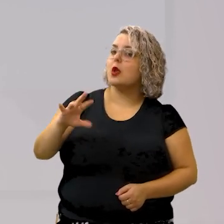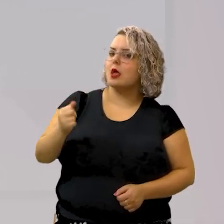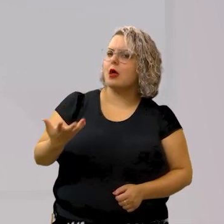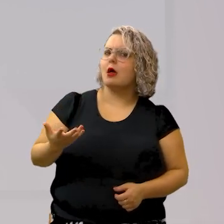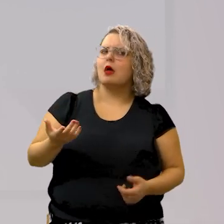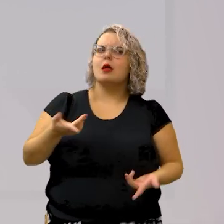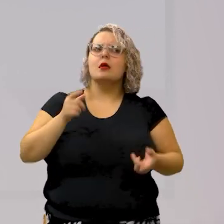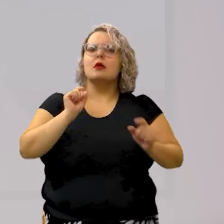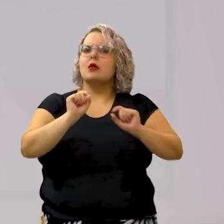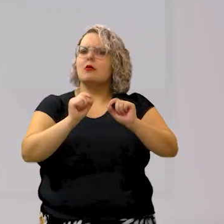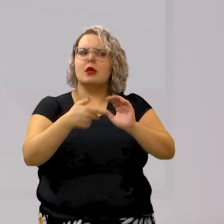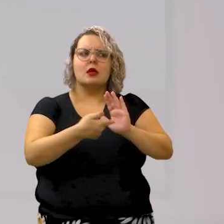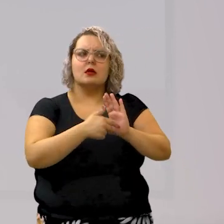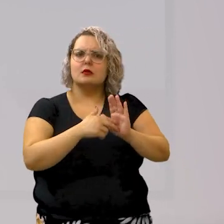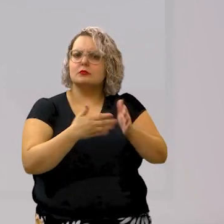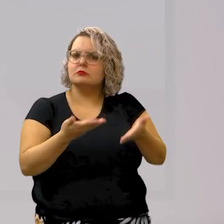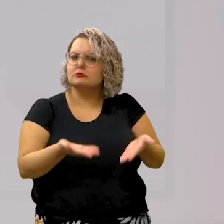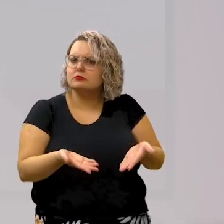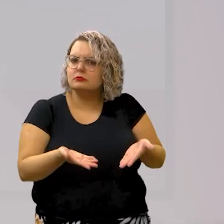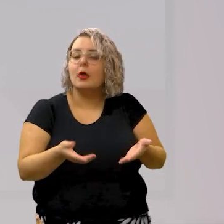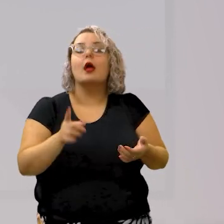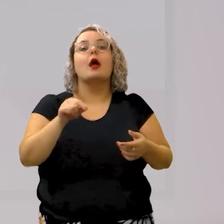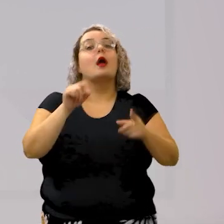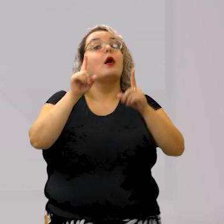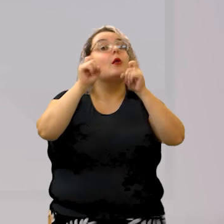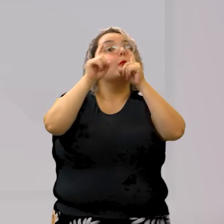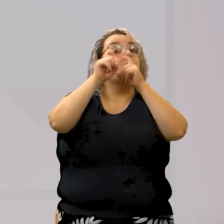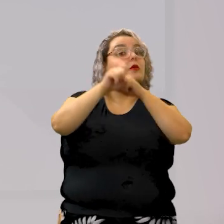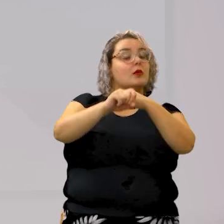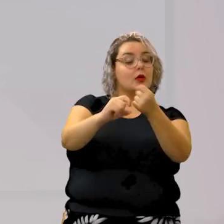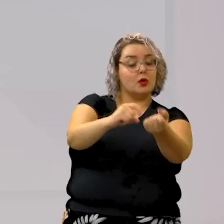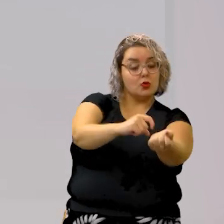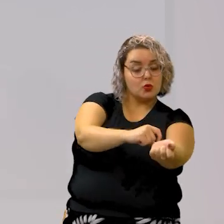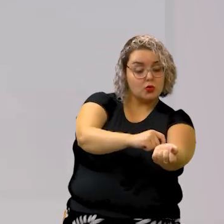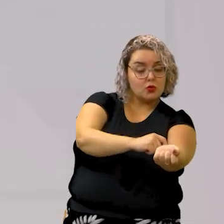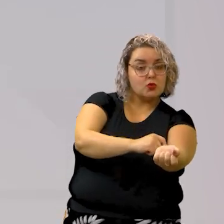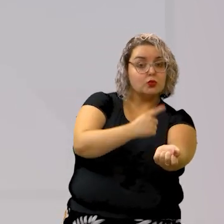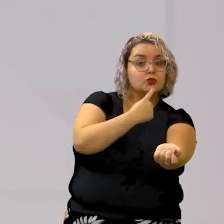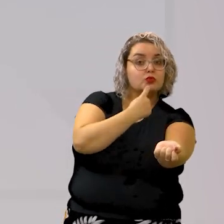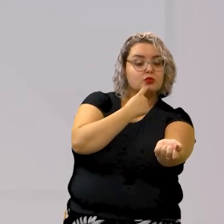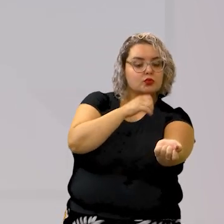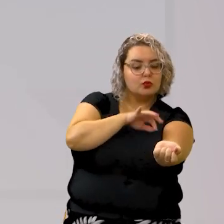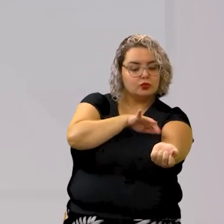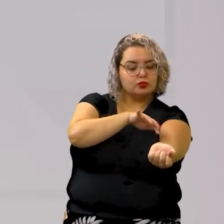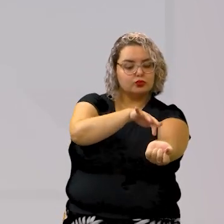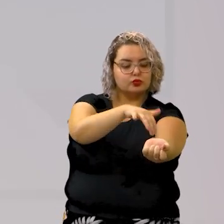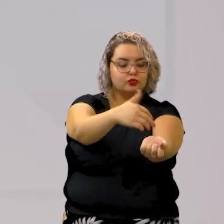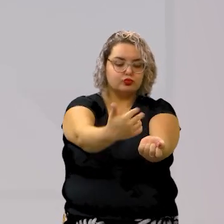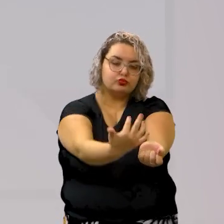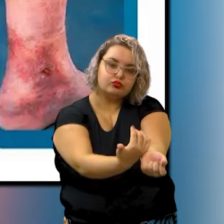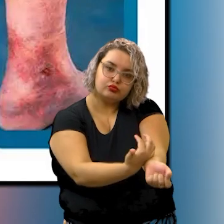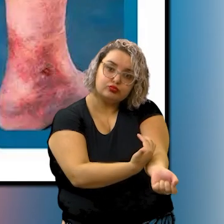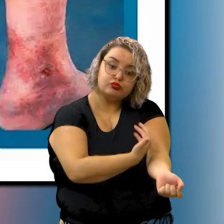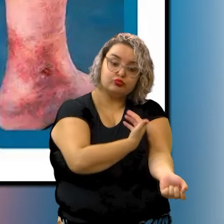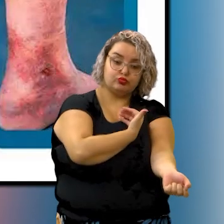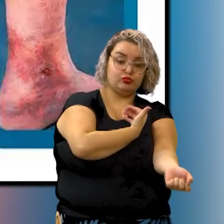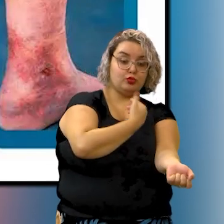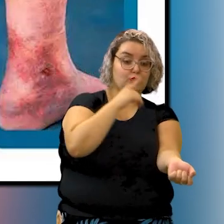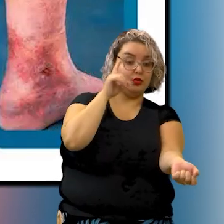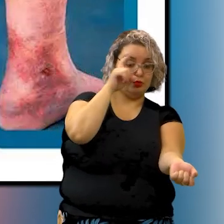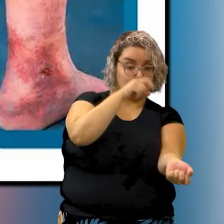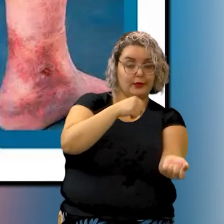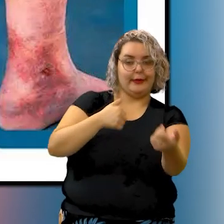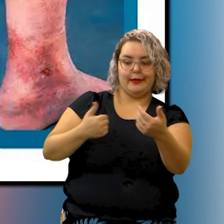então, insuficiência venosa crônica? Quer dizer uma dificuldade das veias de fazer o retorno do sangue de volta para o coração e de uma